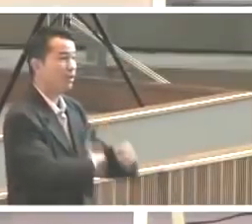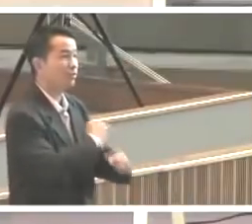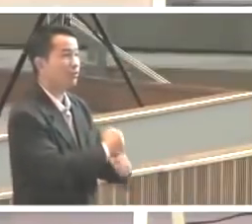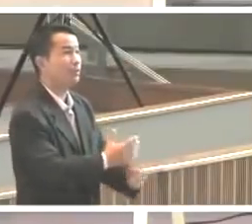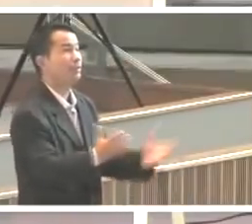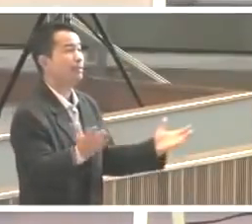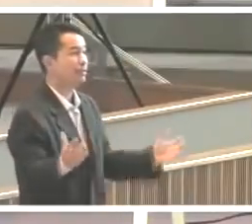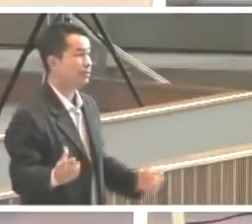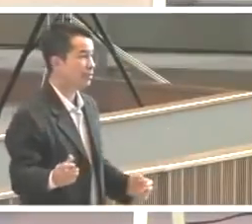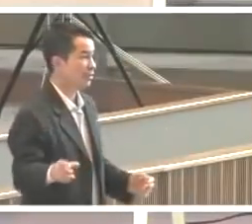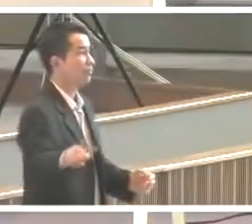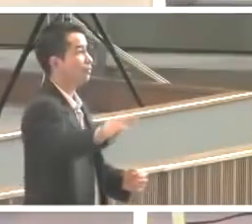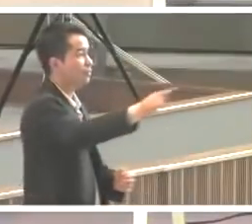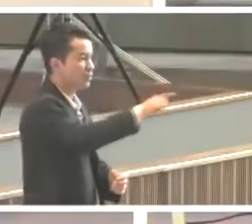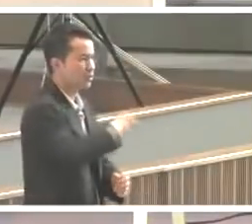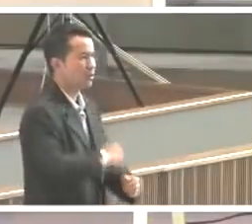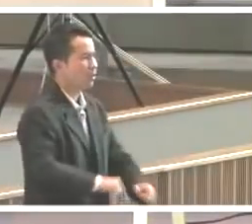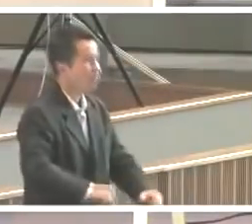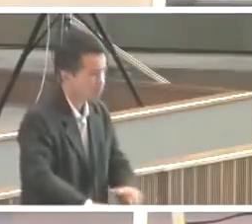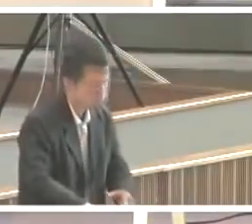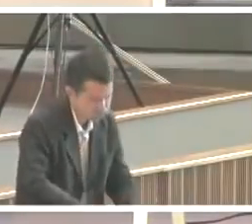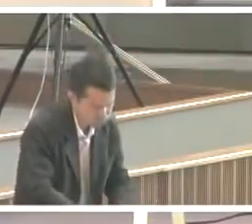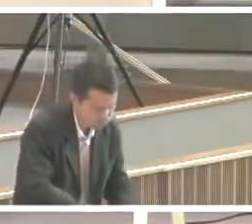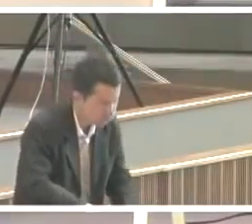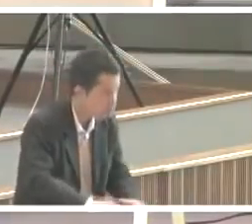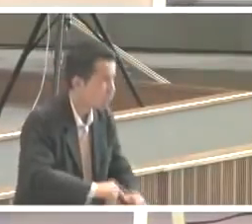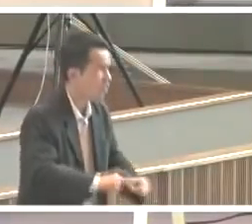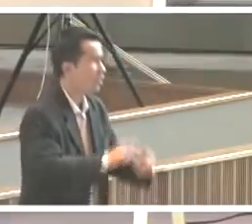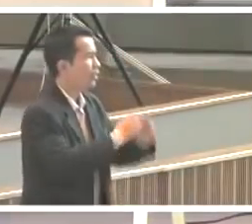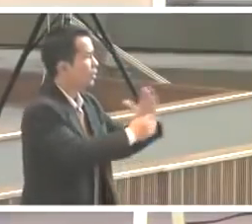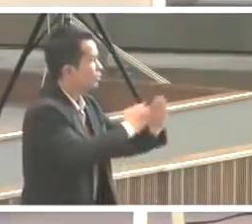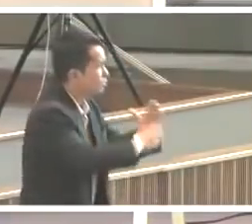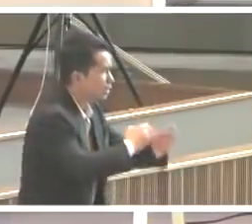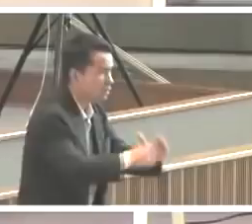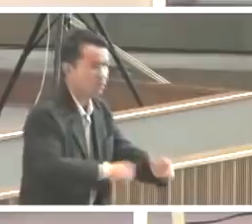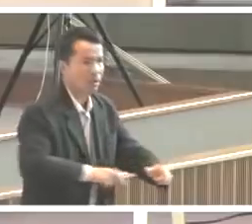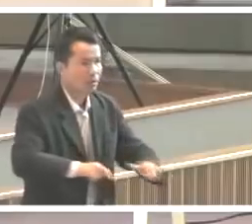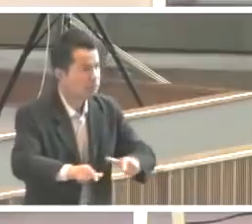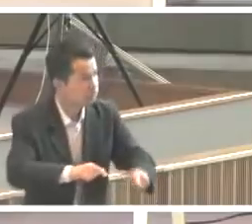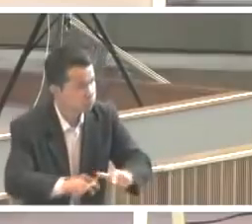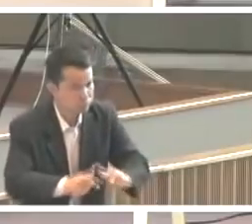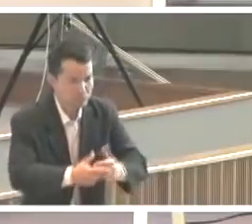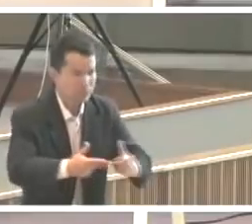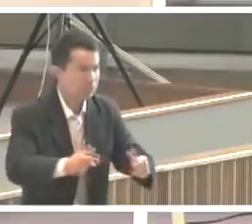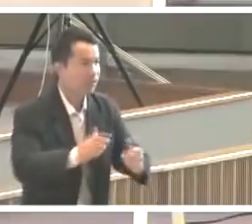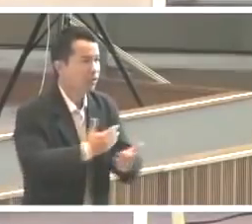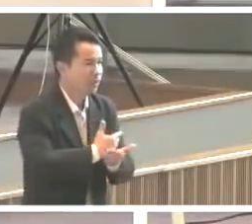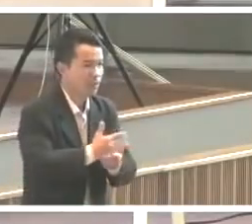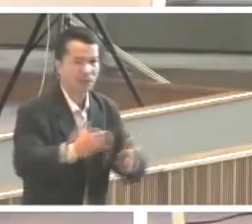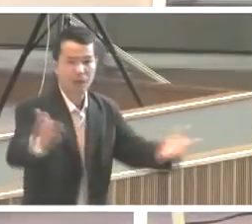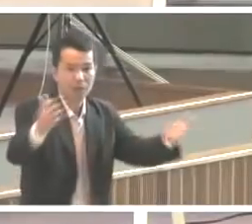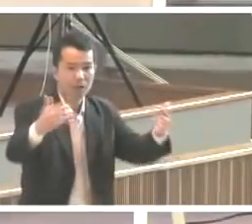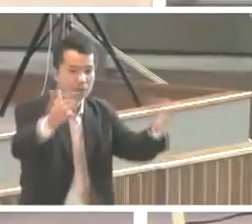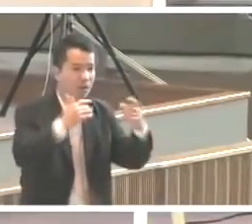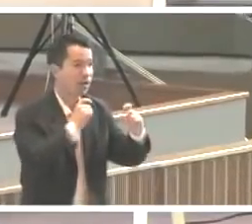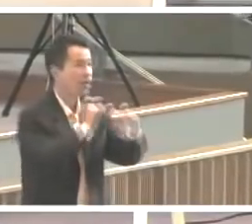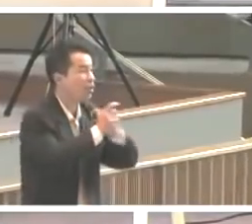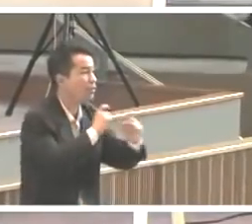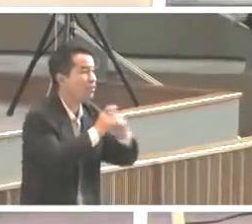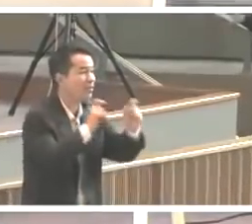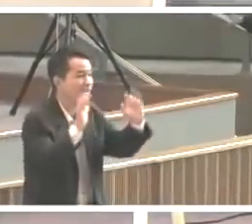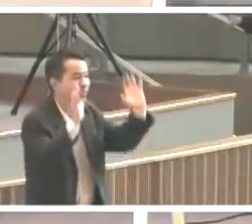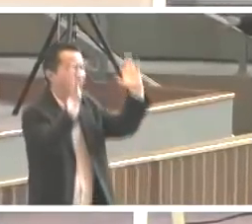E você que está aí trabalhando nas suas empresas, daqui a pouco começa reunião de festividade, né? Eu estava